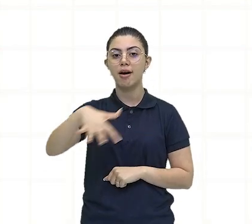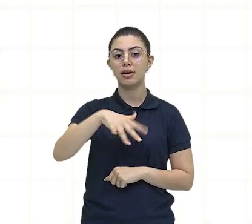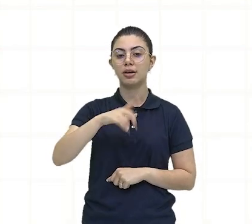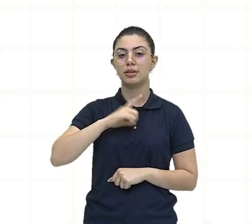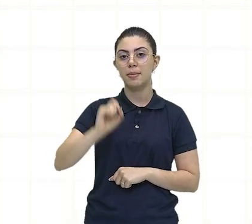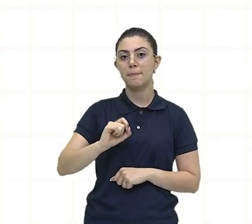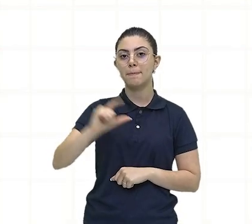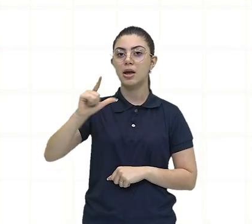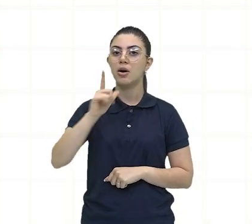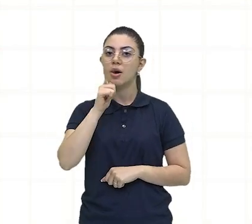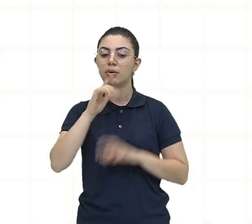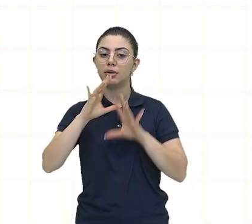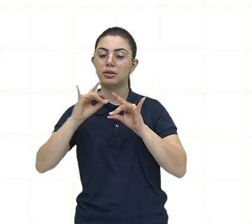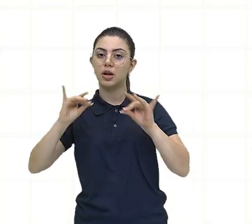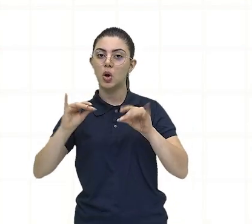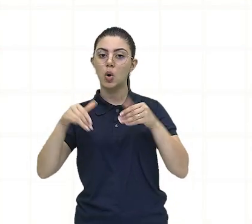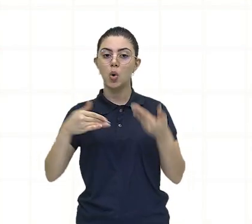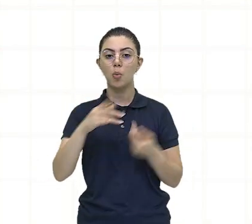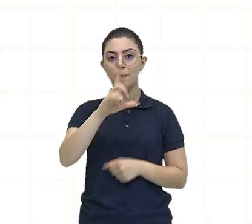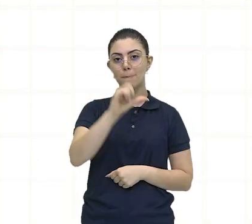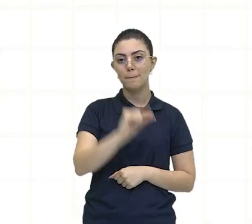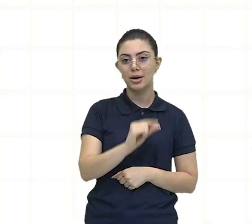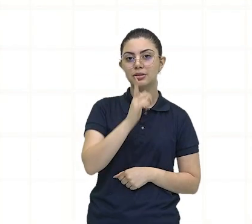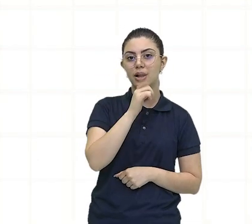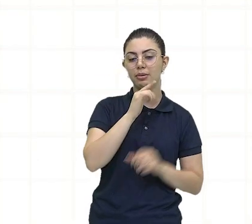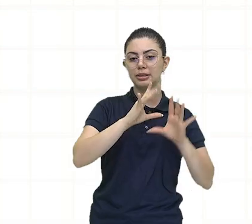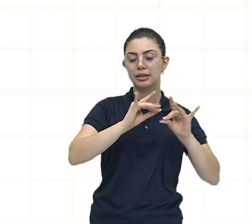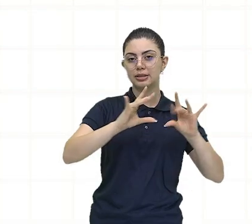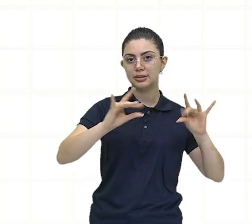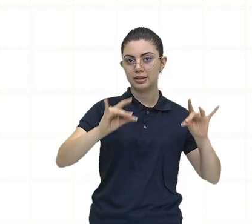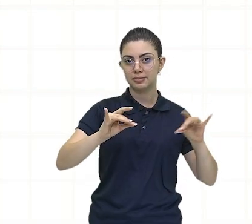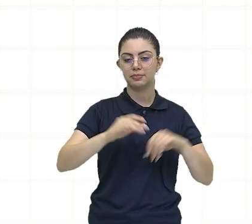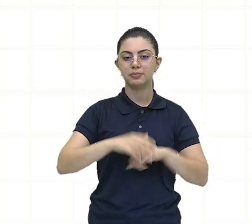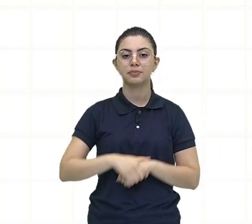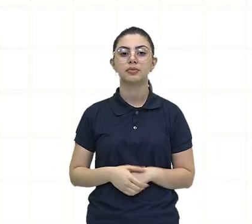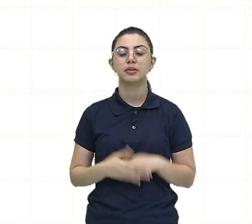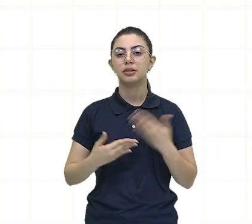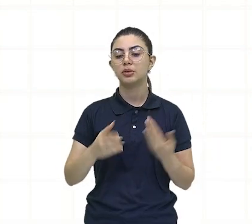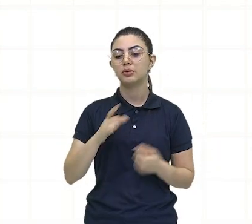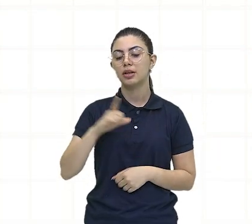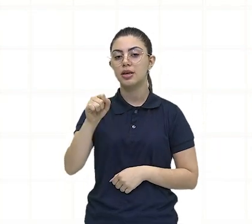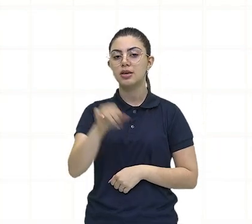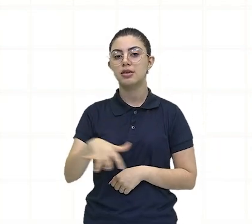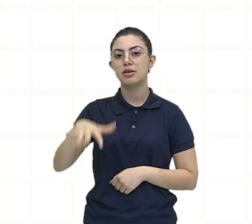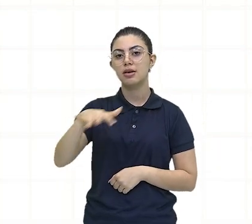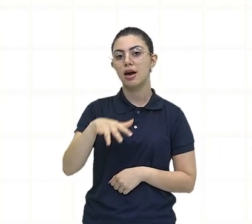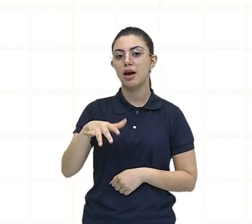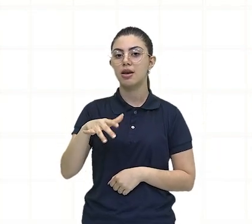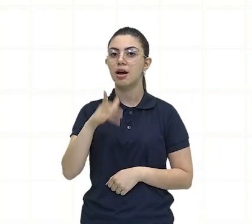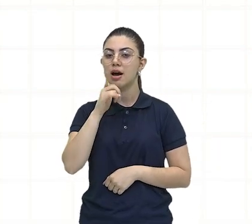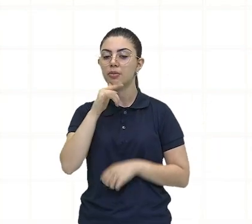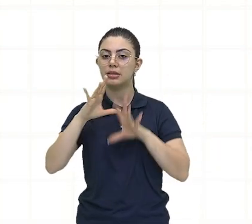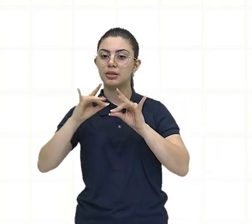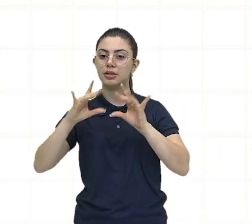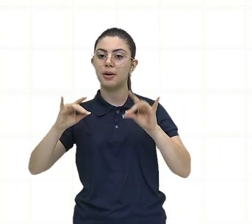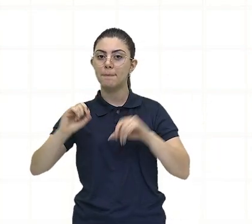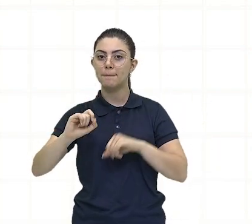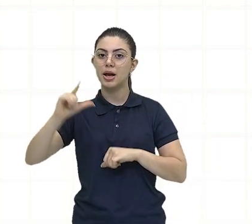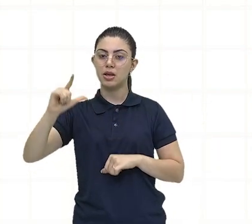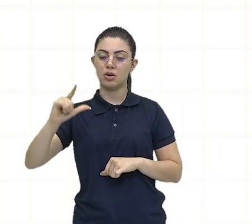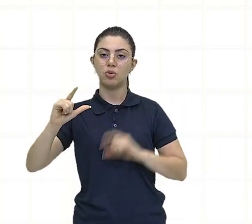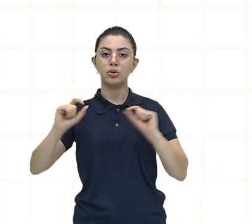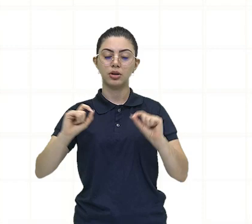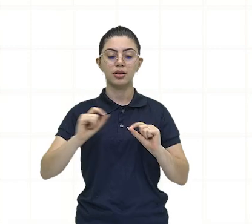alta umidade ou com baixa umidade. As áreas com alta umidade vão ser aquelas acima